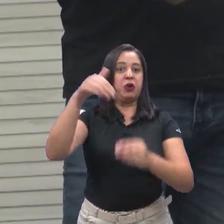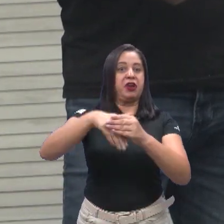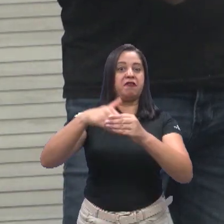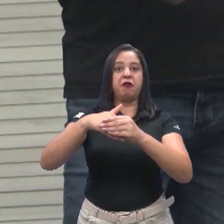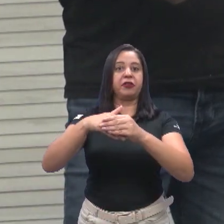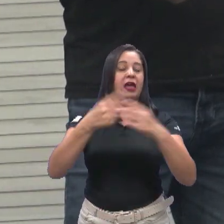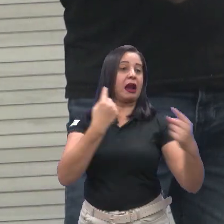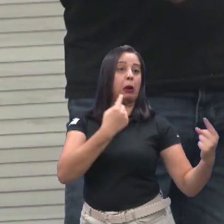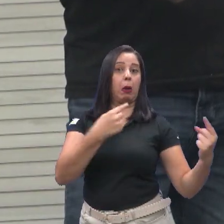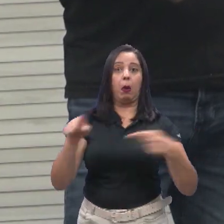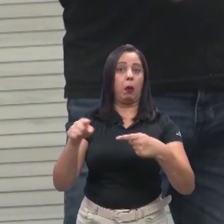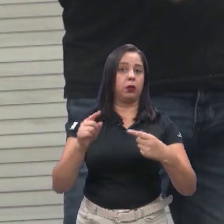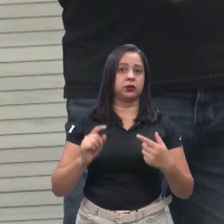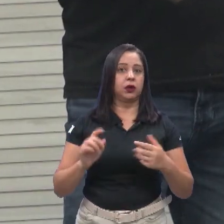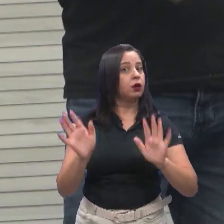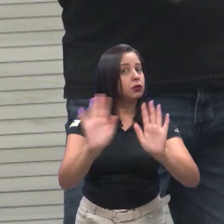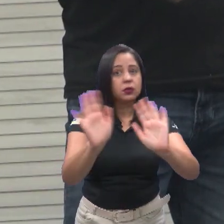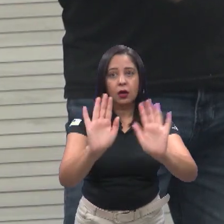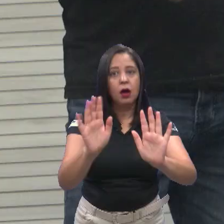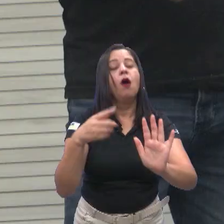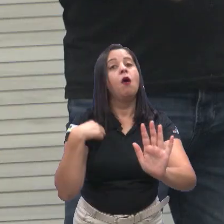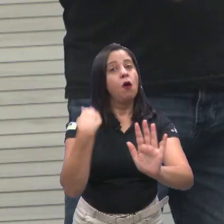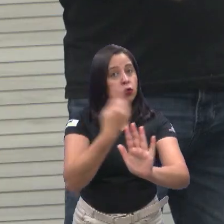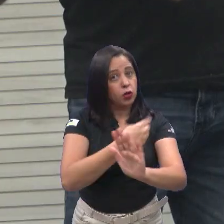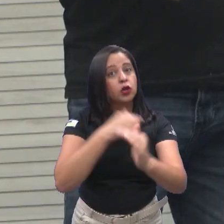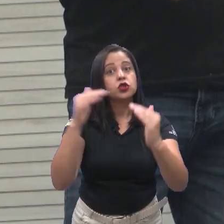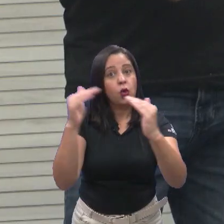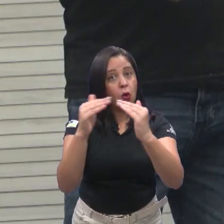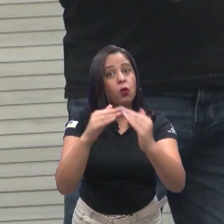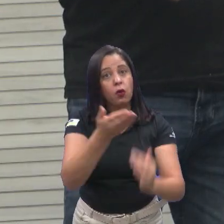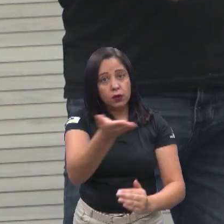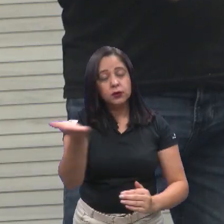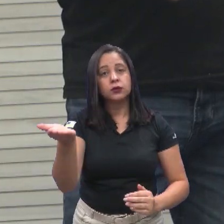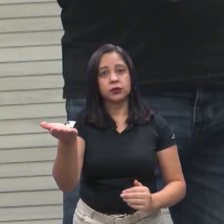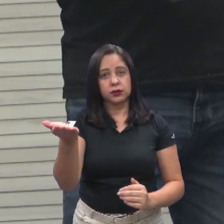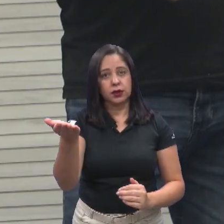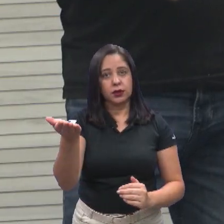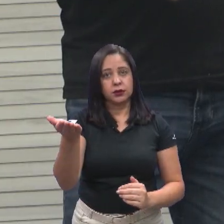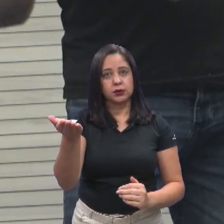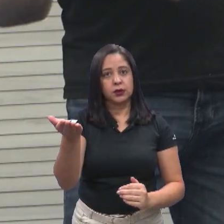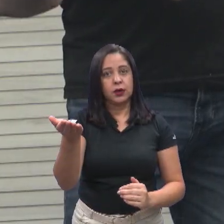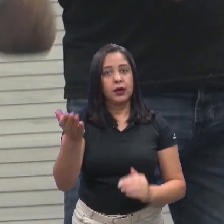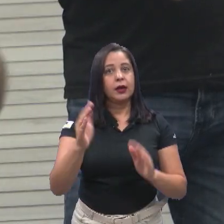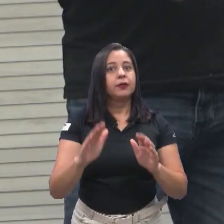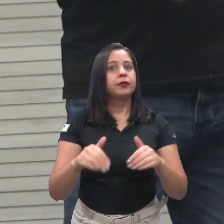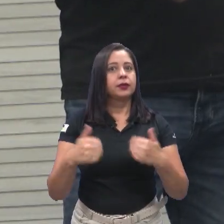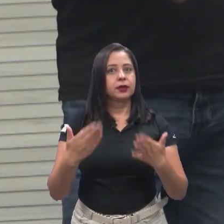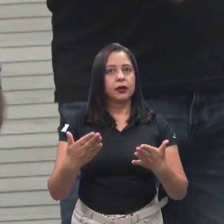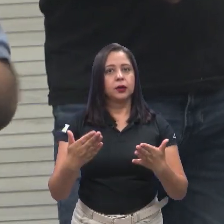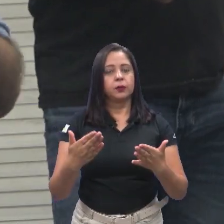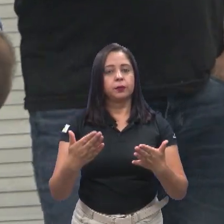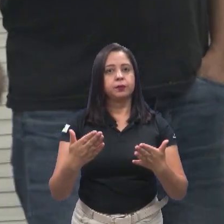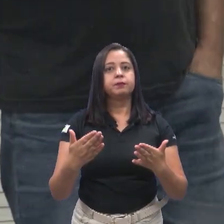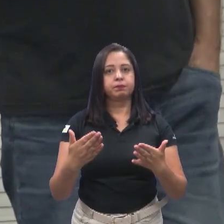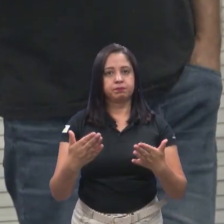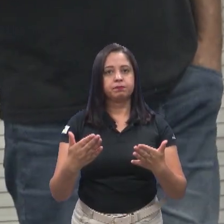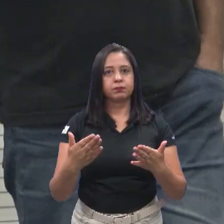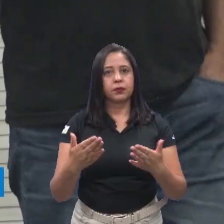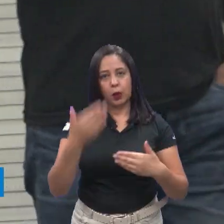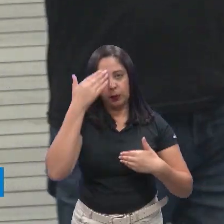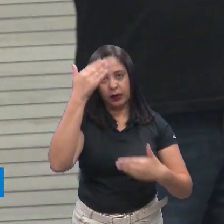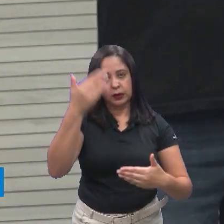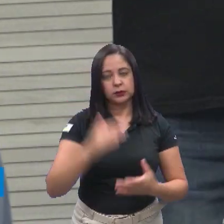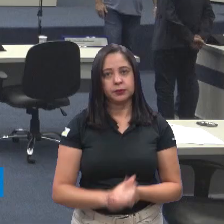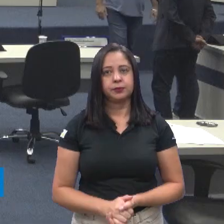Conclua, Nós aqui vereador. estamos a favor de voltar o transporte de vocês, então jamais seremos contra. Obrigado, presidente.